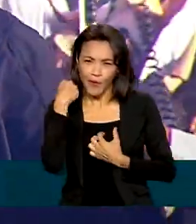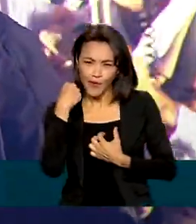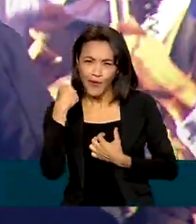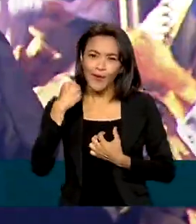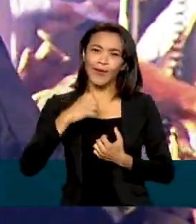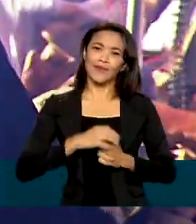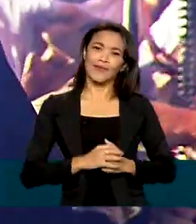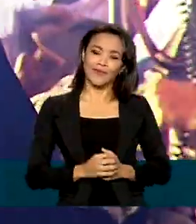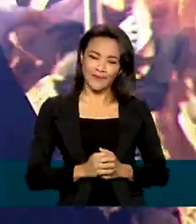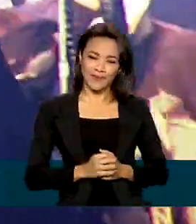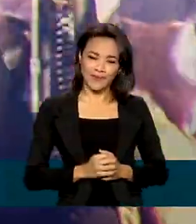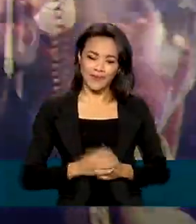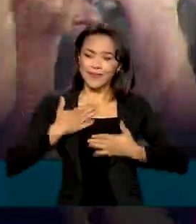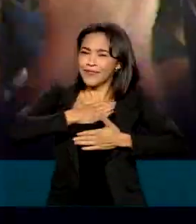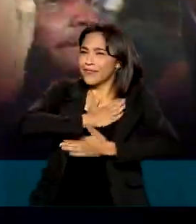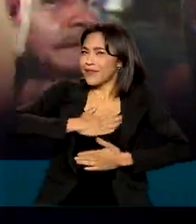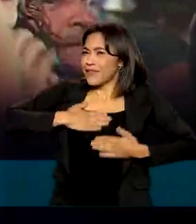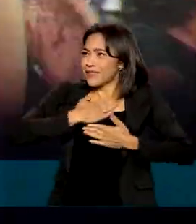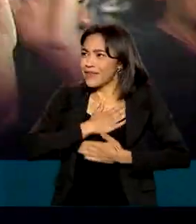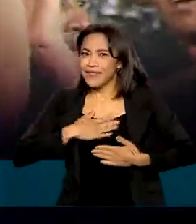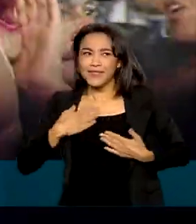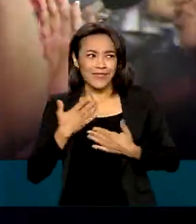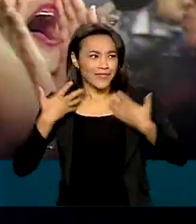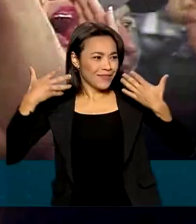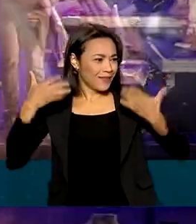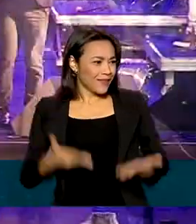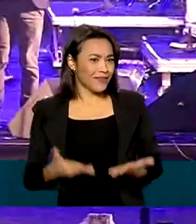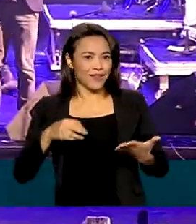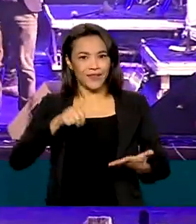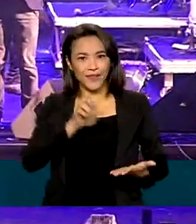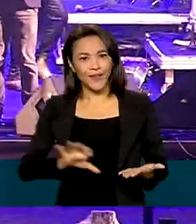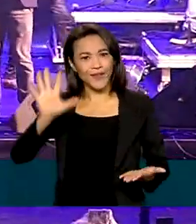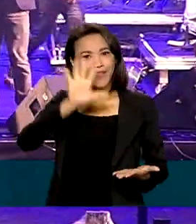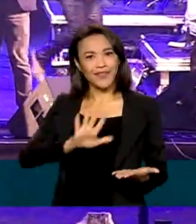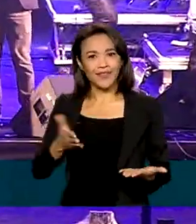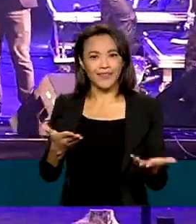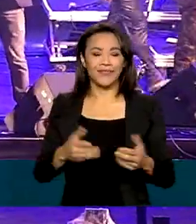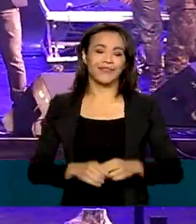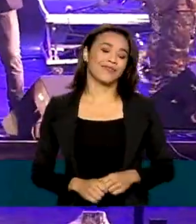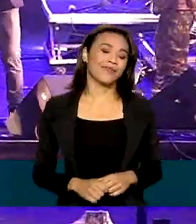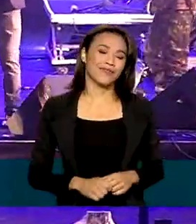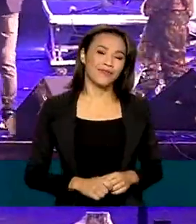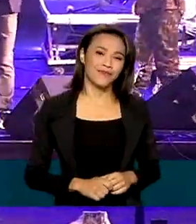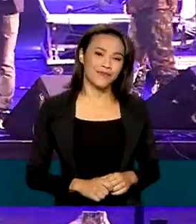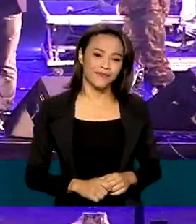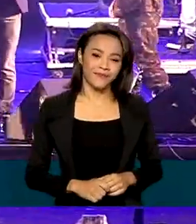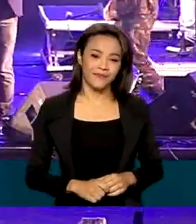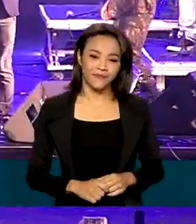uma satisfação muito grande estar no nosso Nordeste.